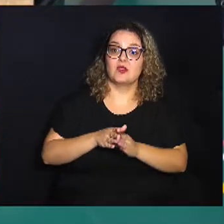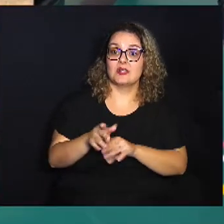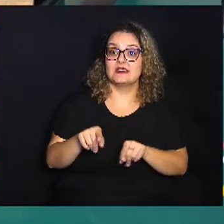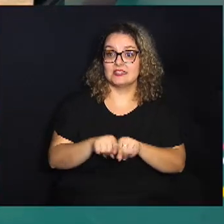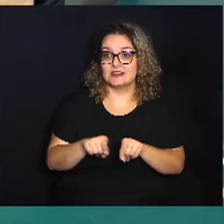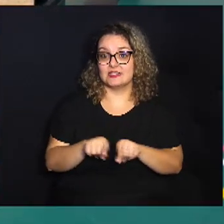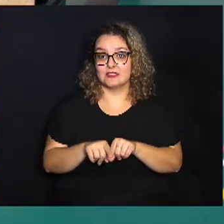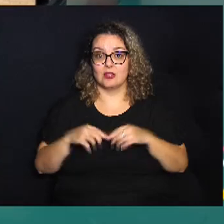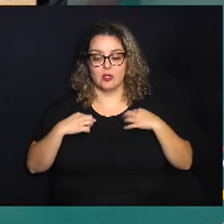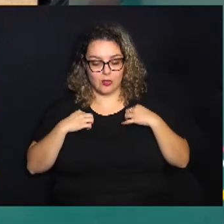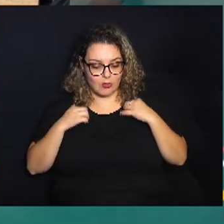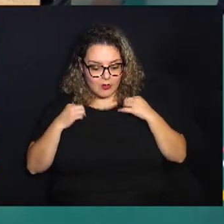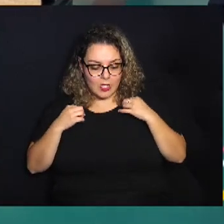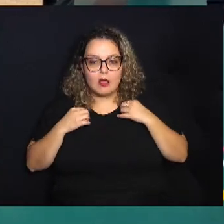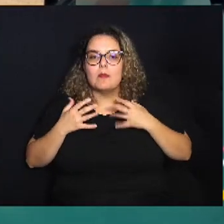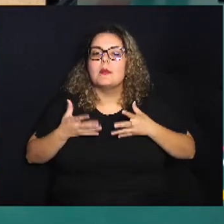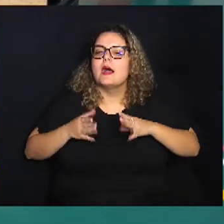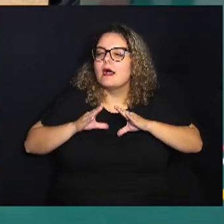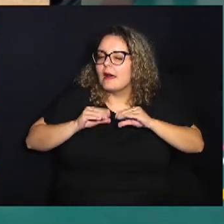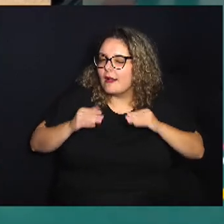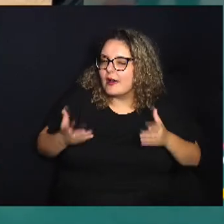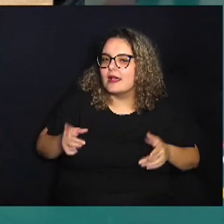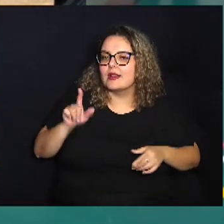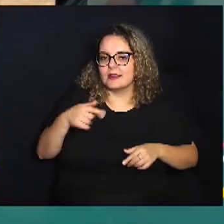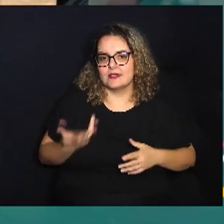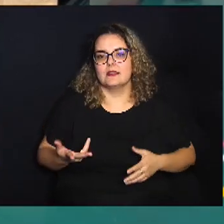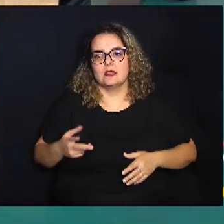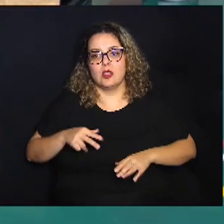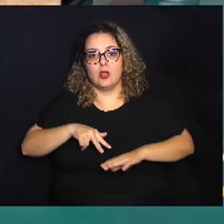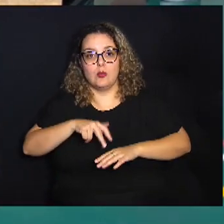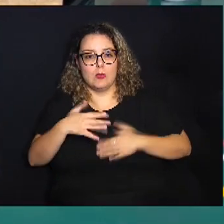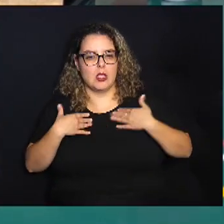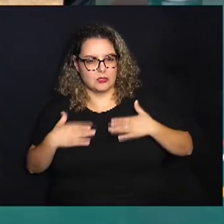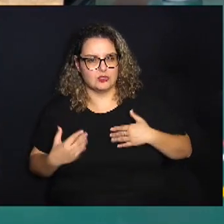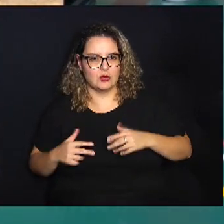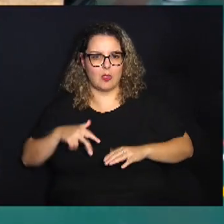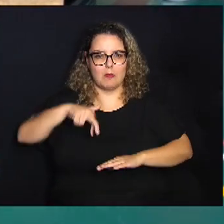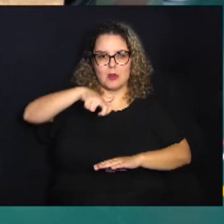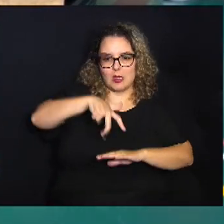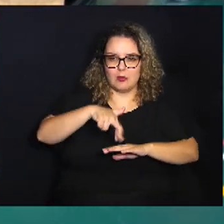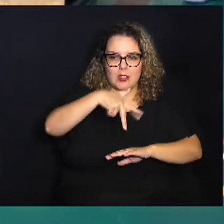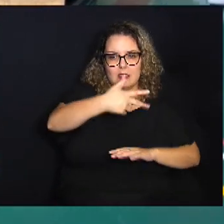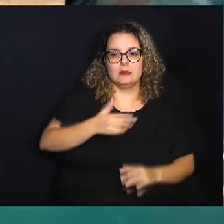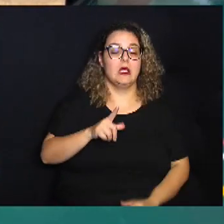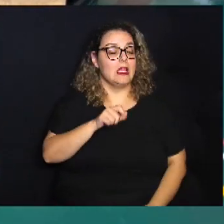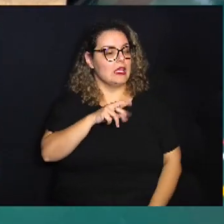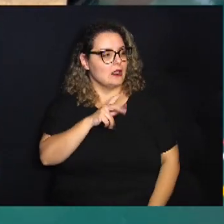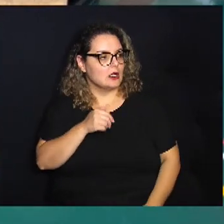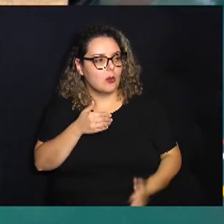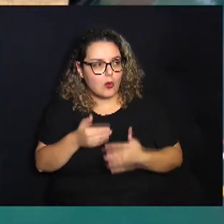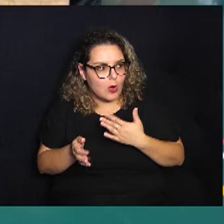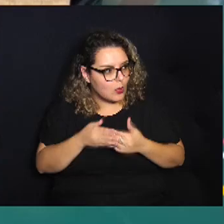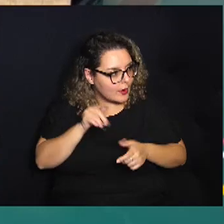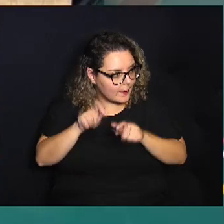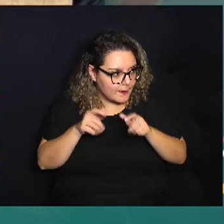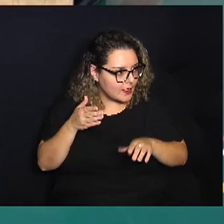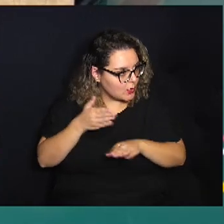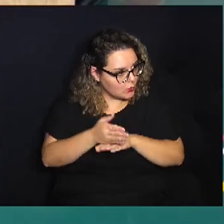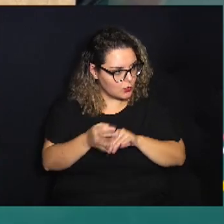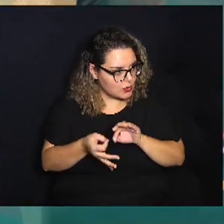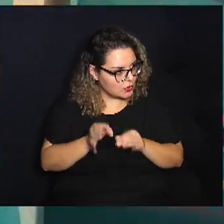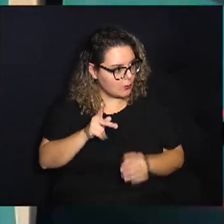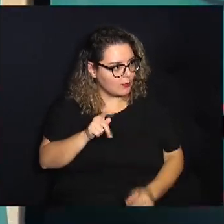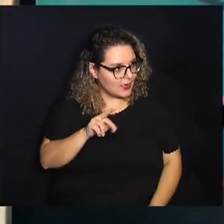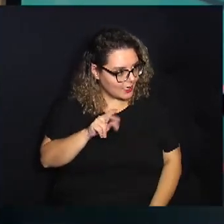com uma roupa mais confortável, né? Porque é uma atividade mais de corpo mesmo. Laura, qualquer pessoa pode participar dessa oficina de